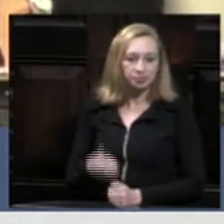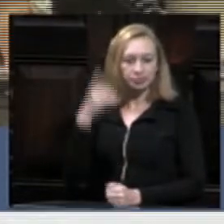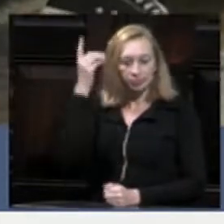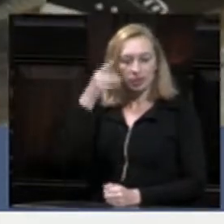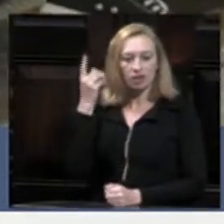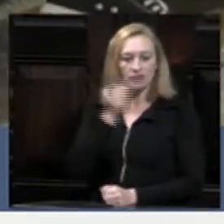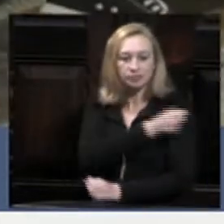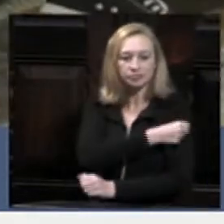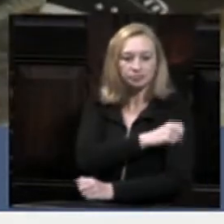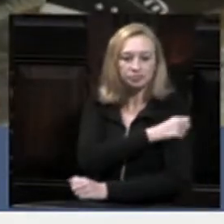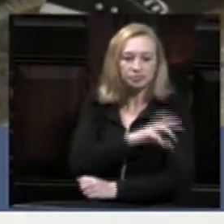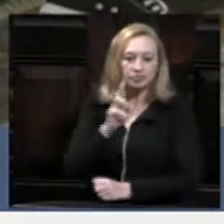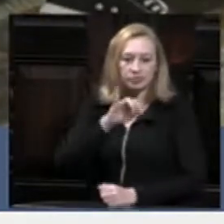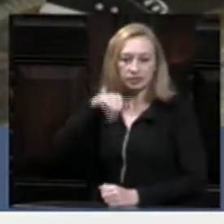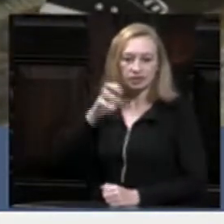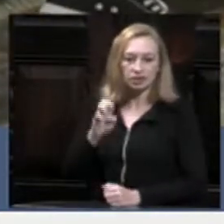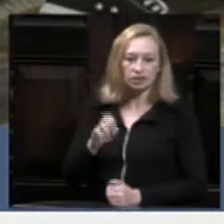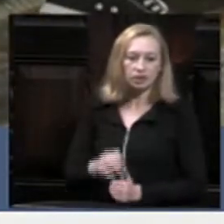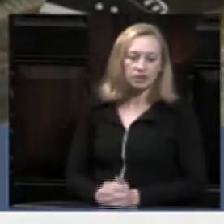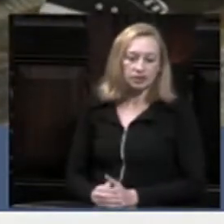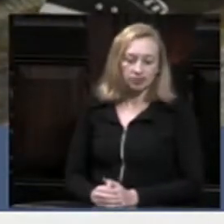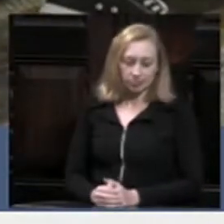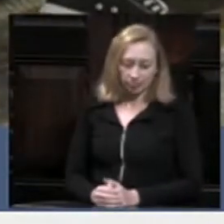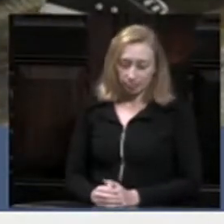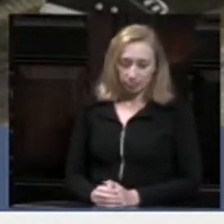Senhor presidente, demais deputados,